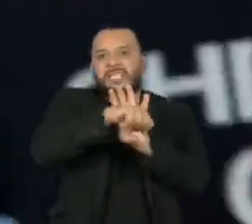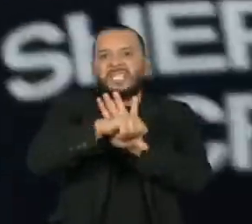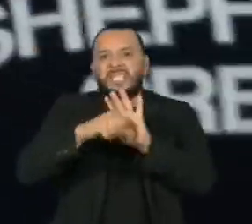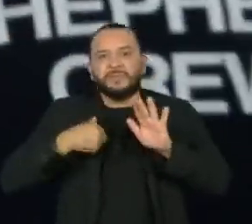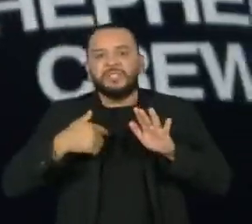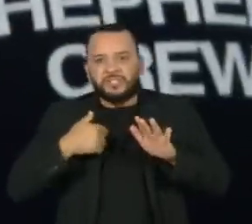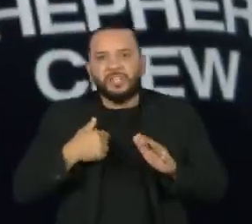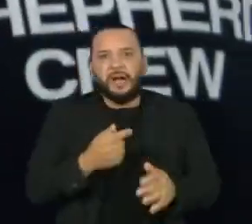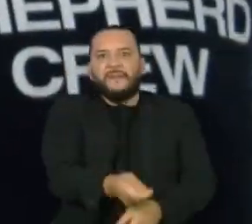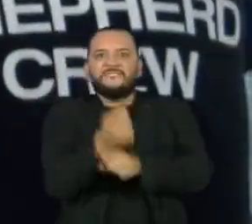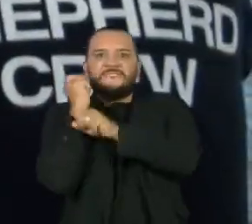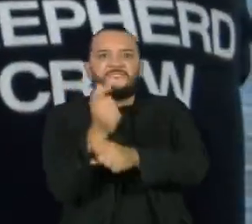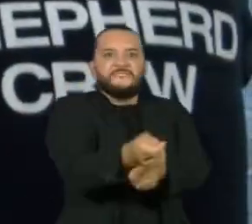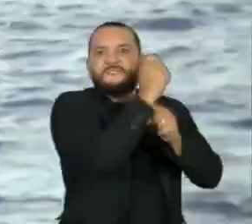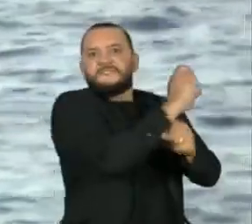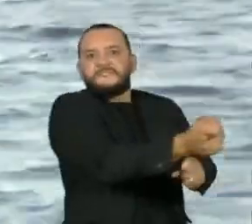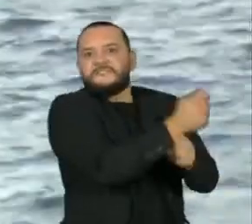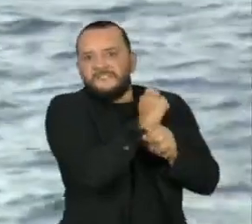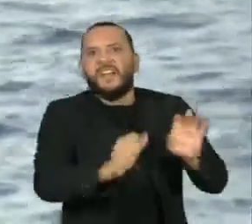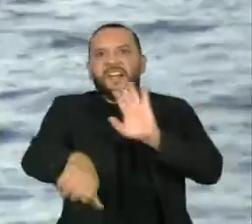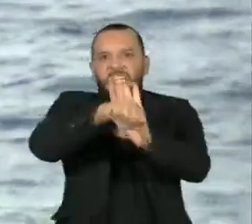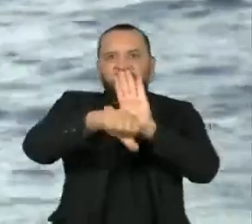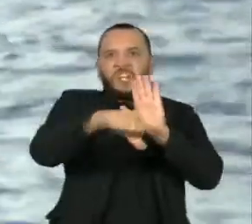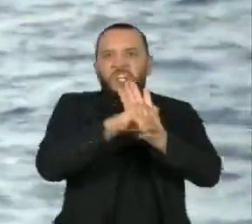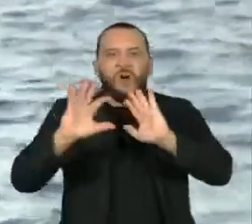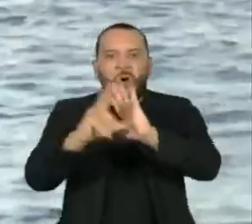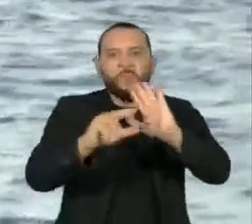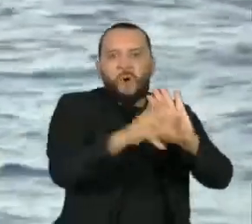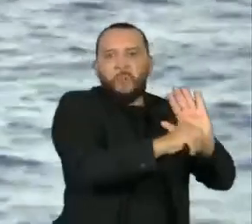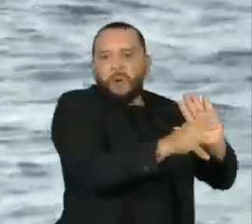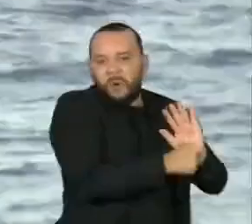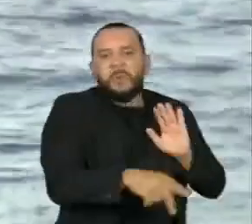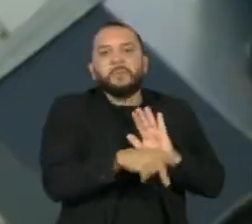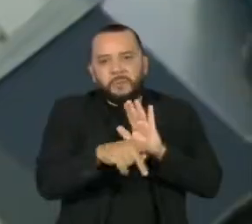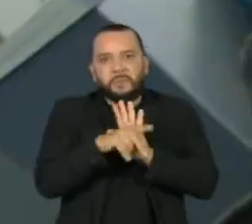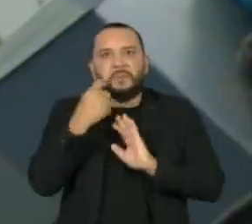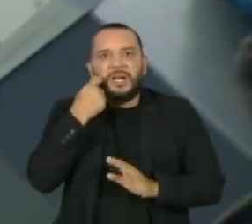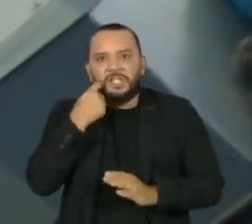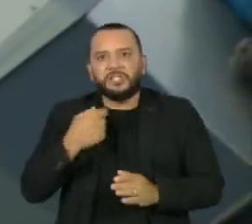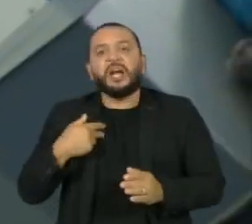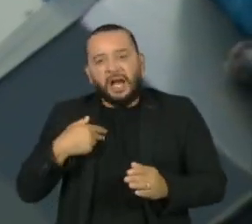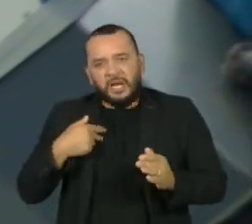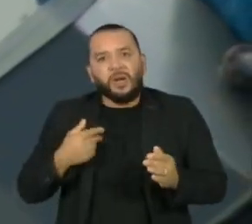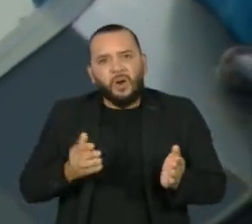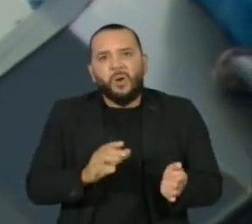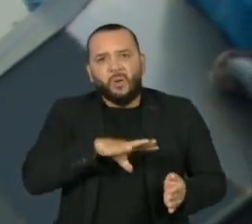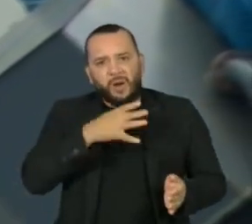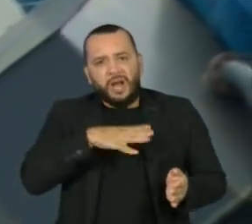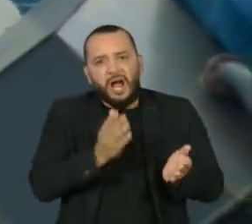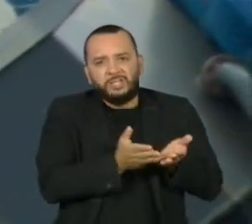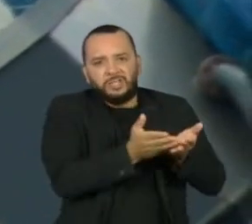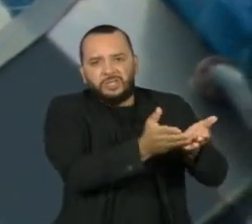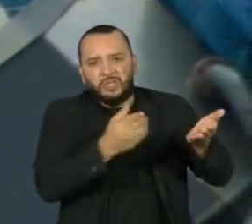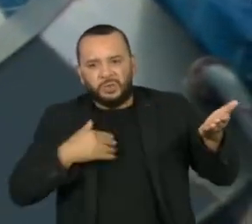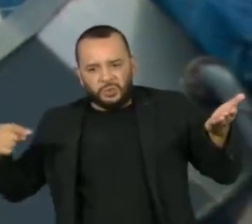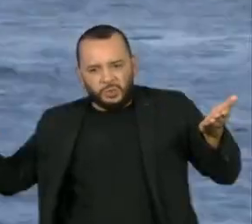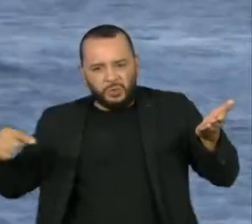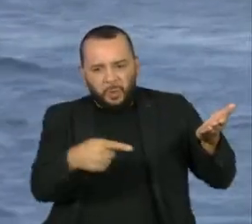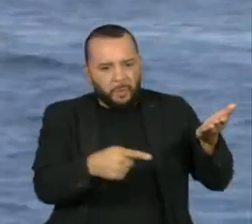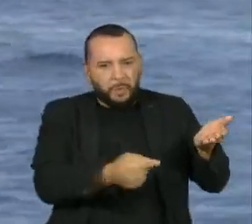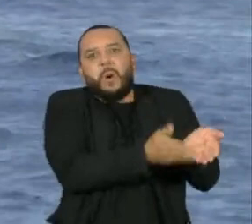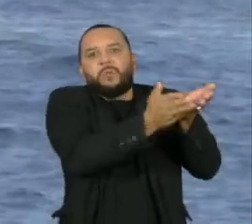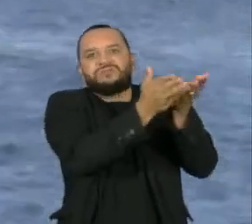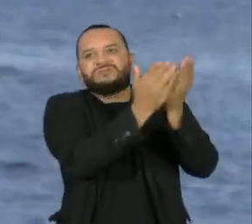luta pela preservação da vida marinha e é mantida por grupos de doadores. Ao longo de 10 anos, os proprietários do